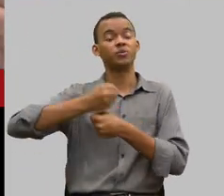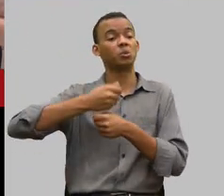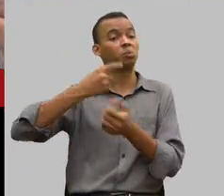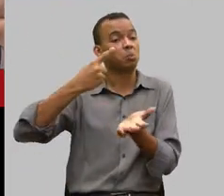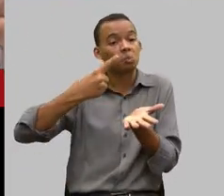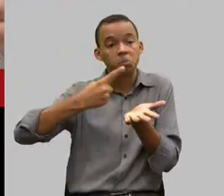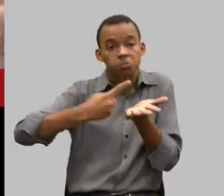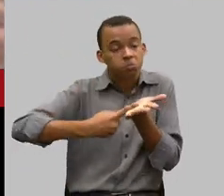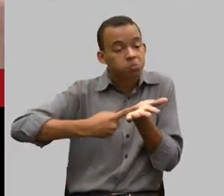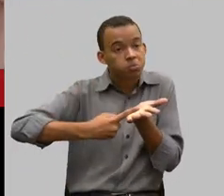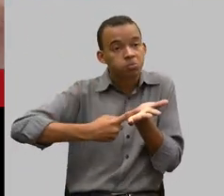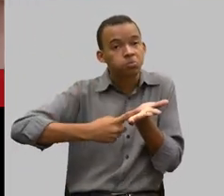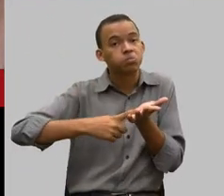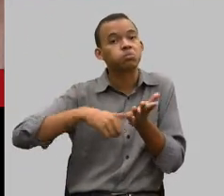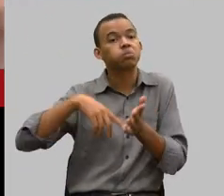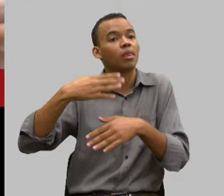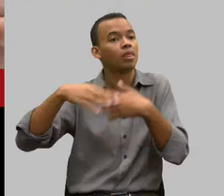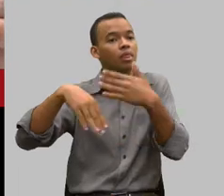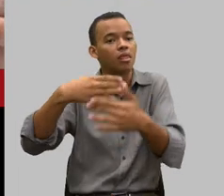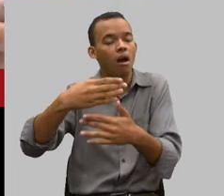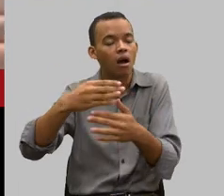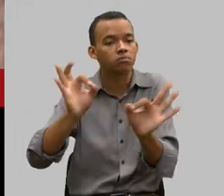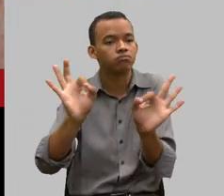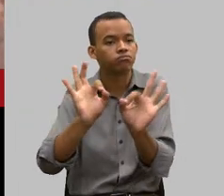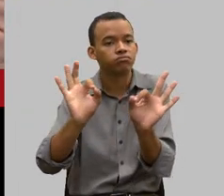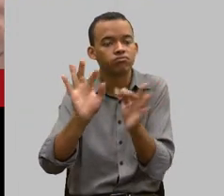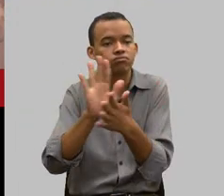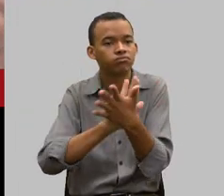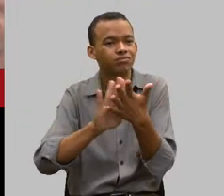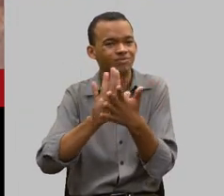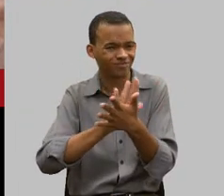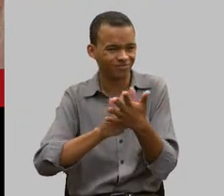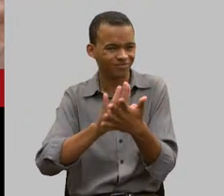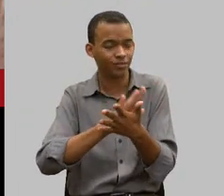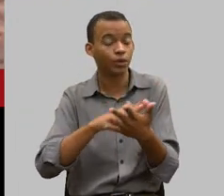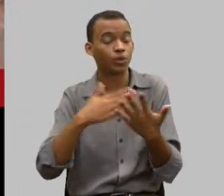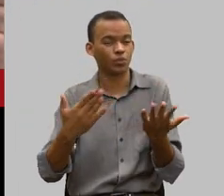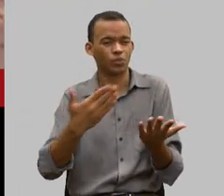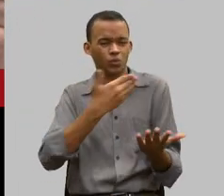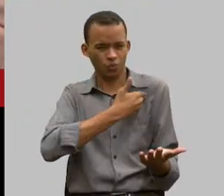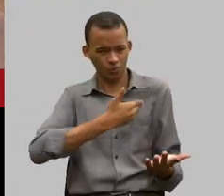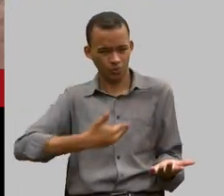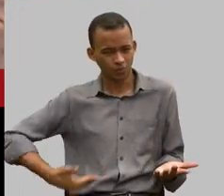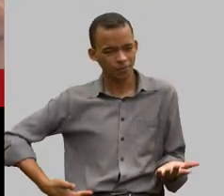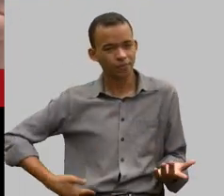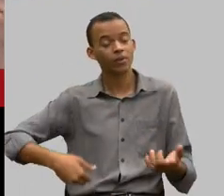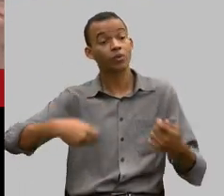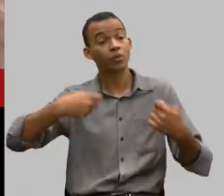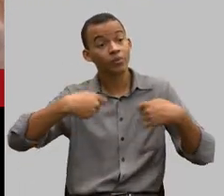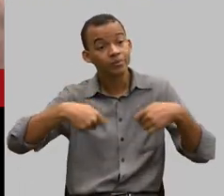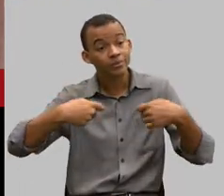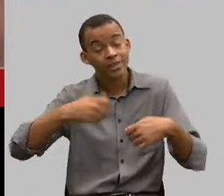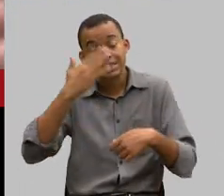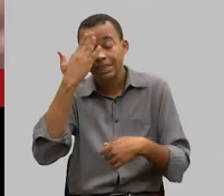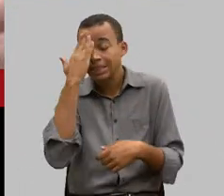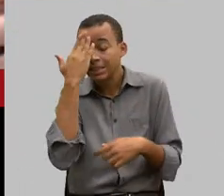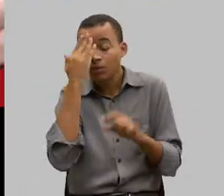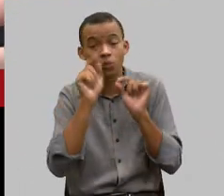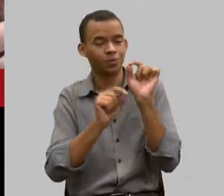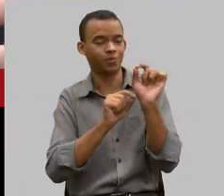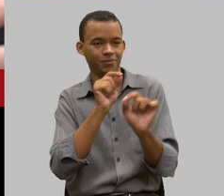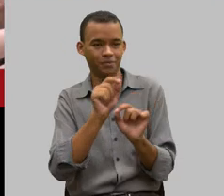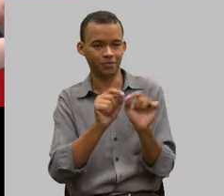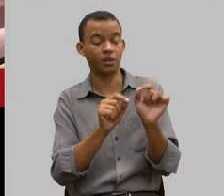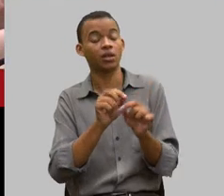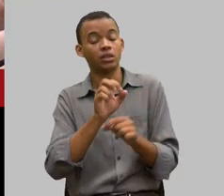ao PLC 65 até hoje não chegou o governo precisa Deputado Gustavo alad entender o seguinte já que nós